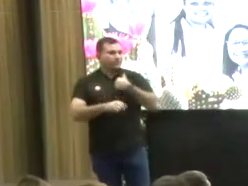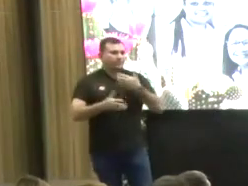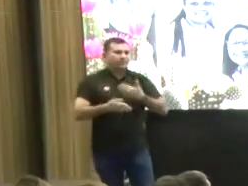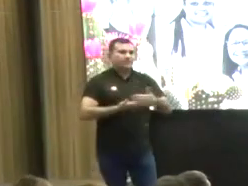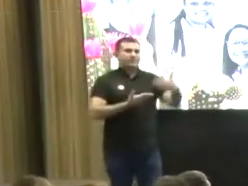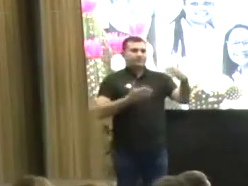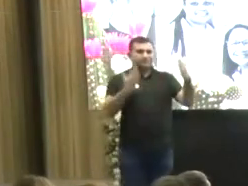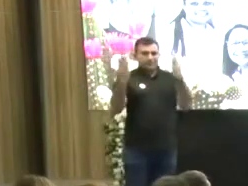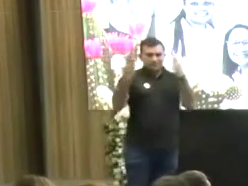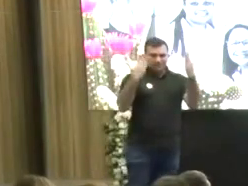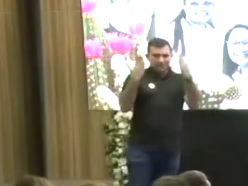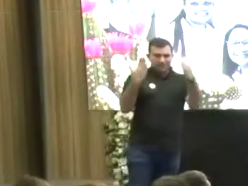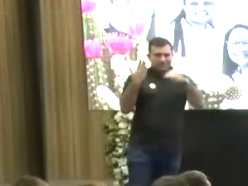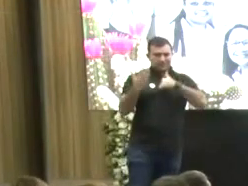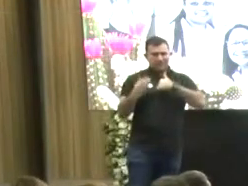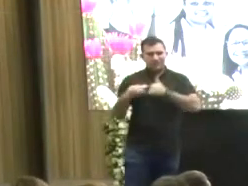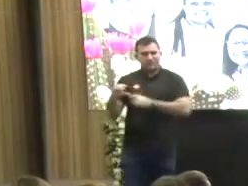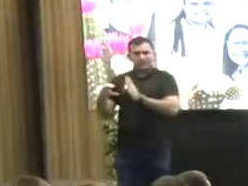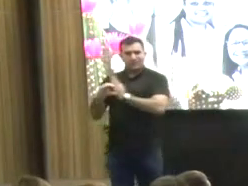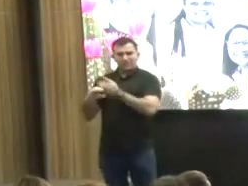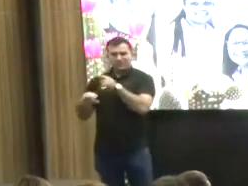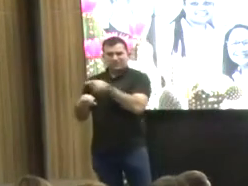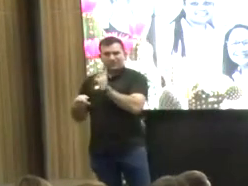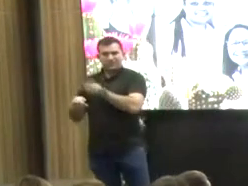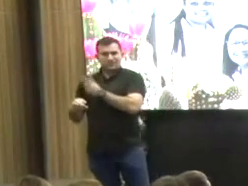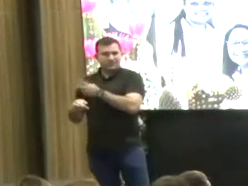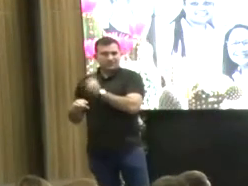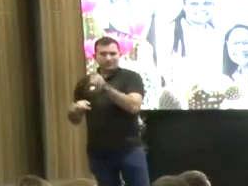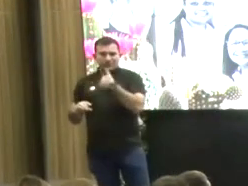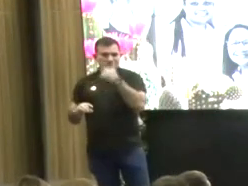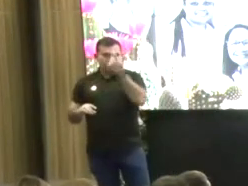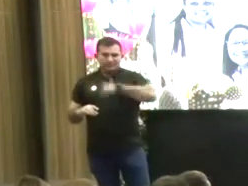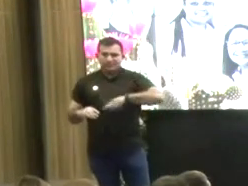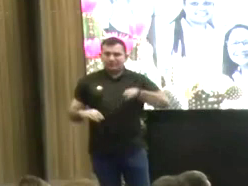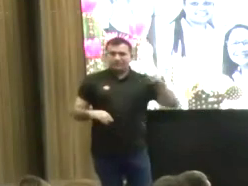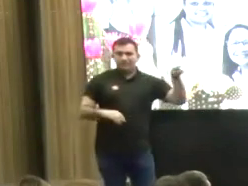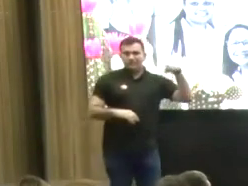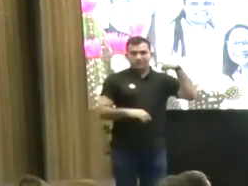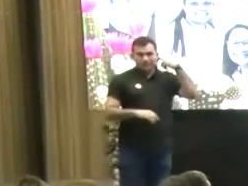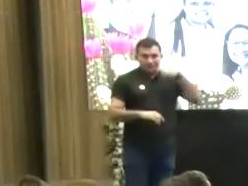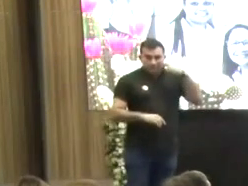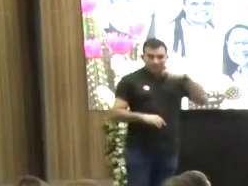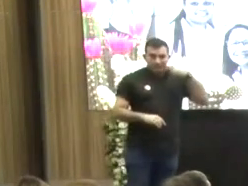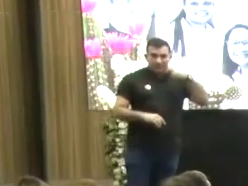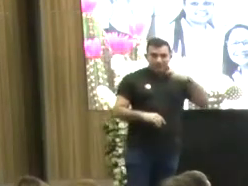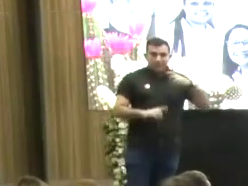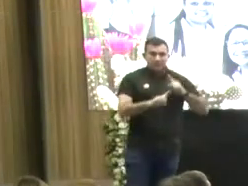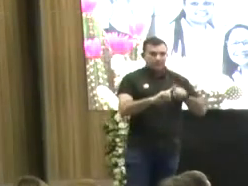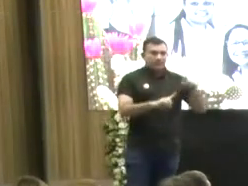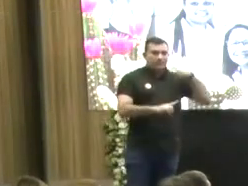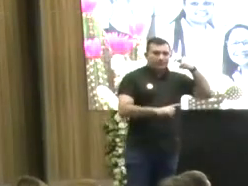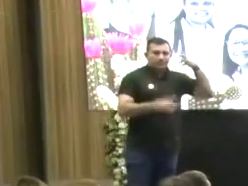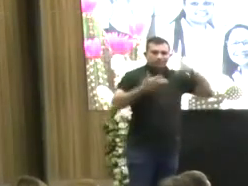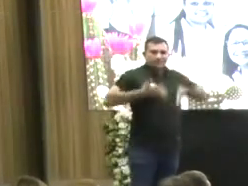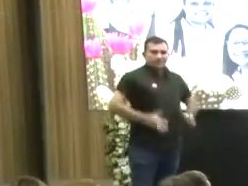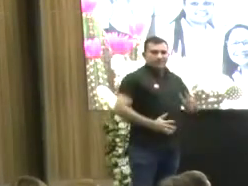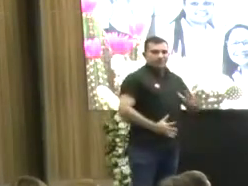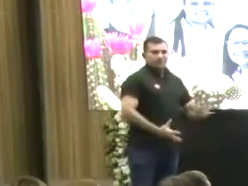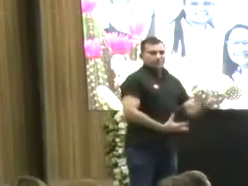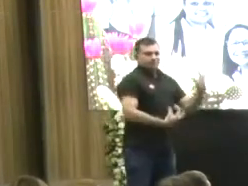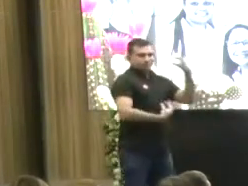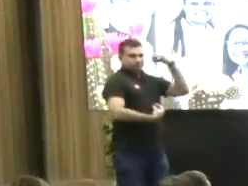que eu não era seridoense, que eu era de Natal, que eu sou de Natal, porque a cidade se fez dentro de mim, e lugar